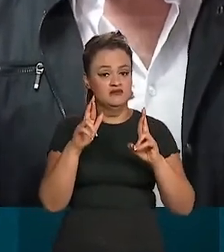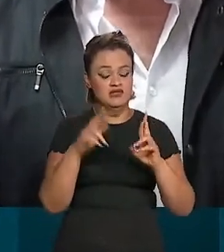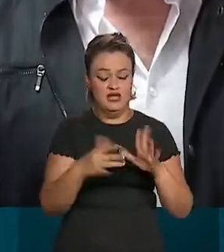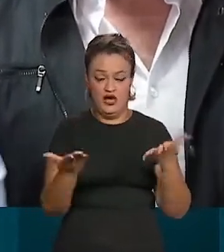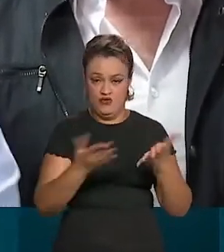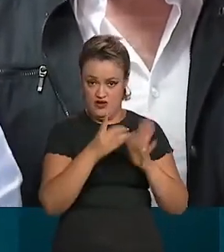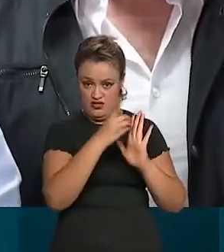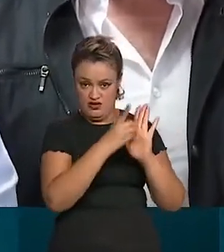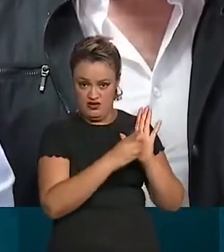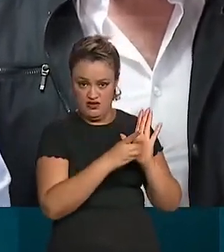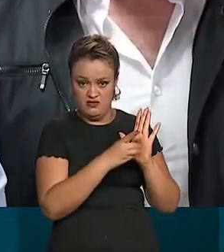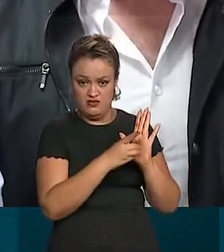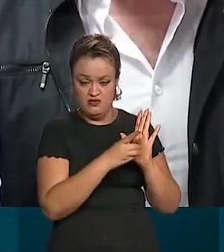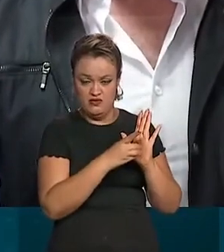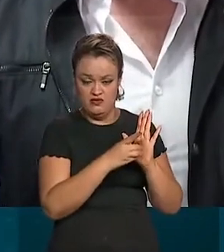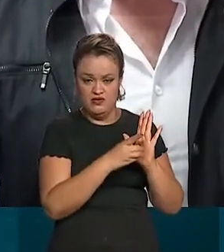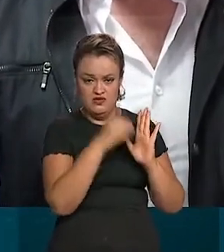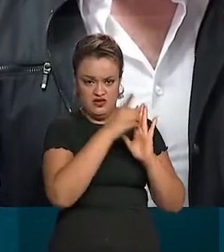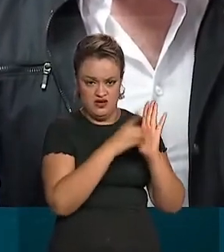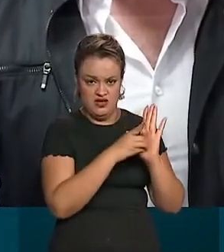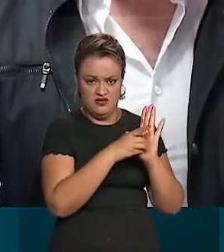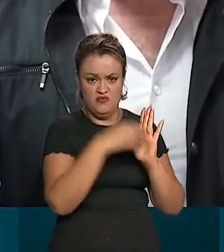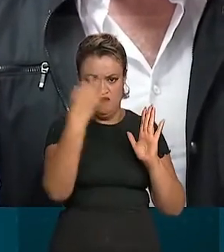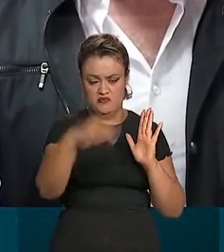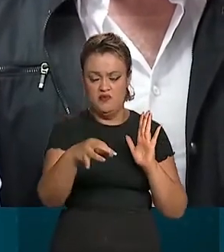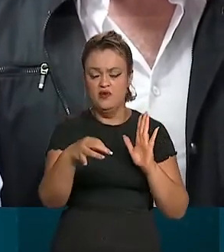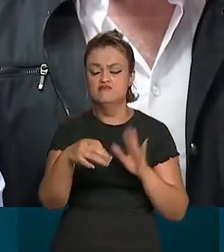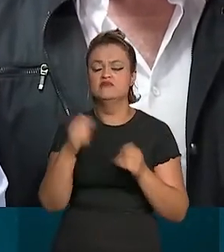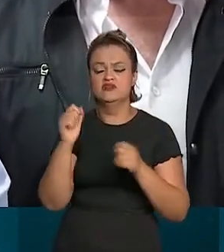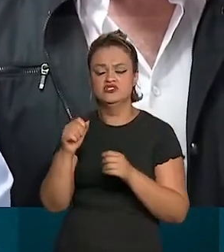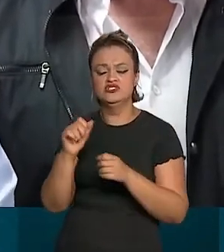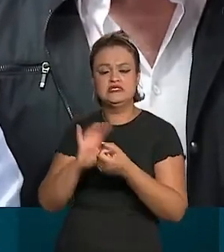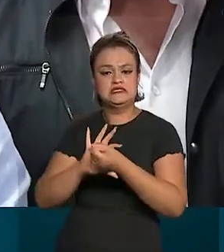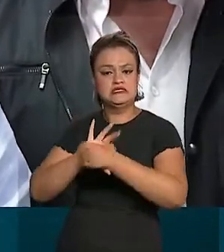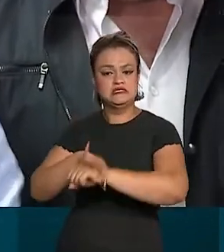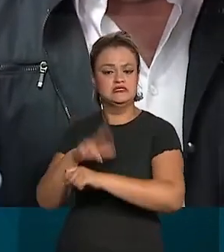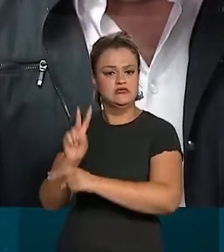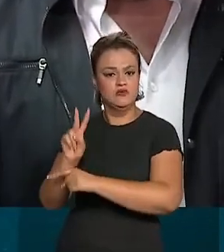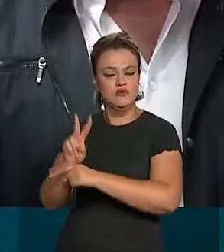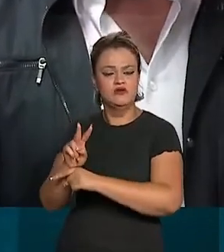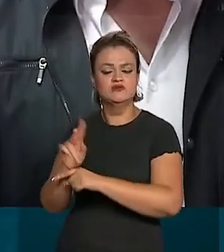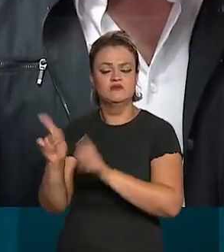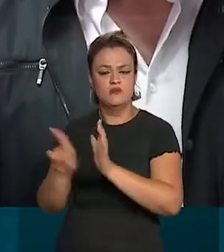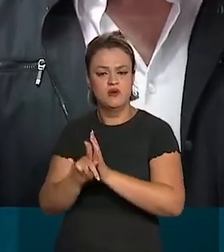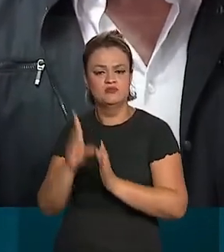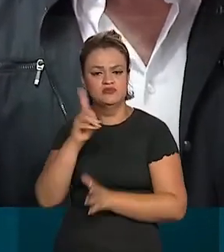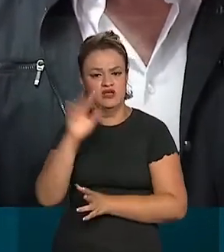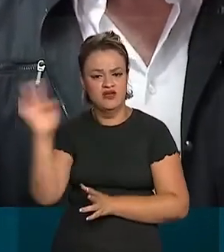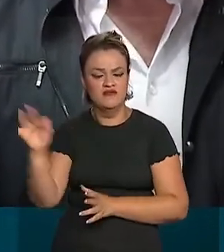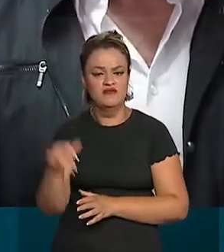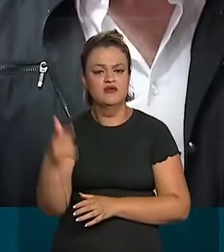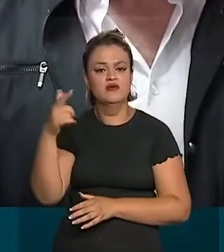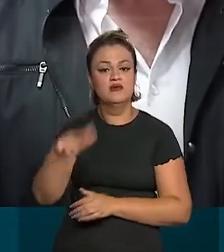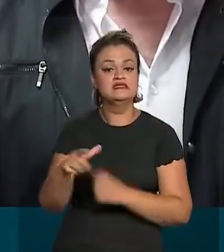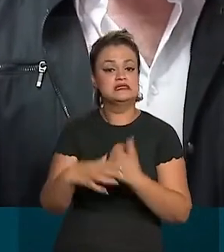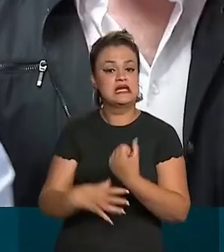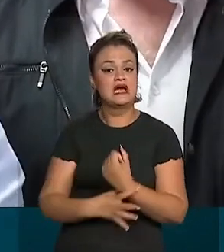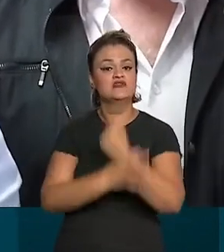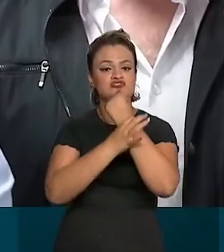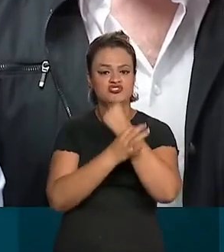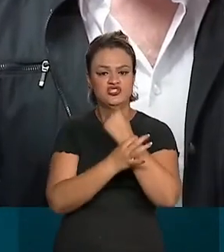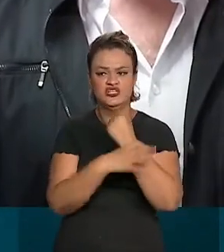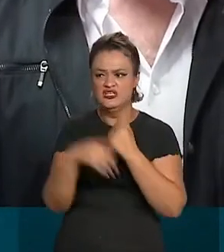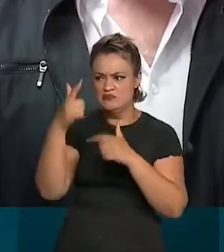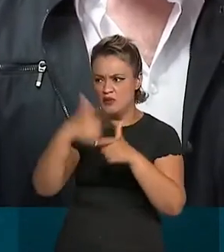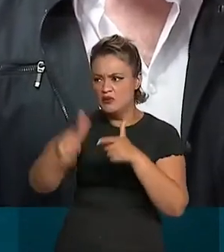decreto, a gente possa não só cuidar da segurança do Distrito Federal, mas garantir de uma vez por todas que isso não